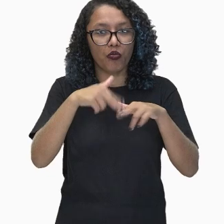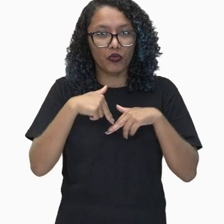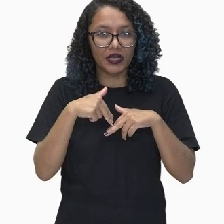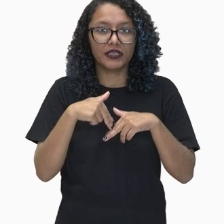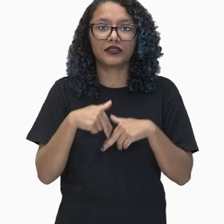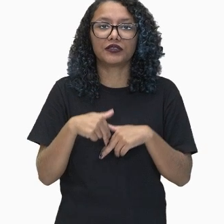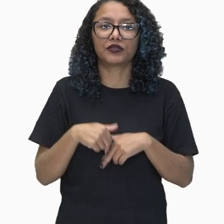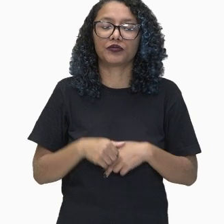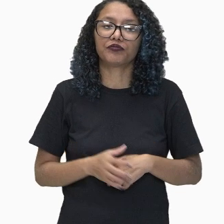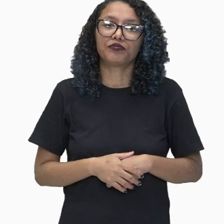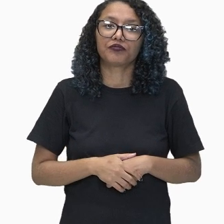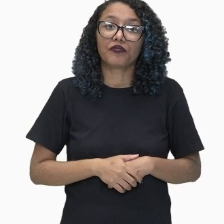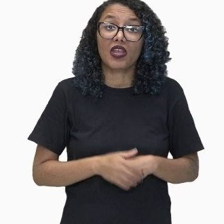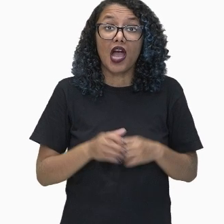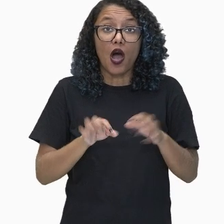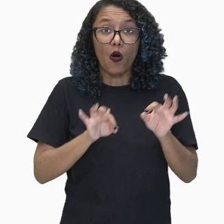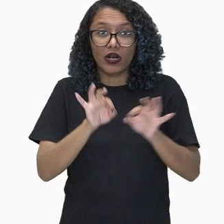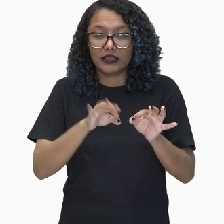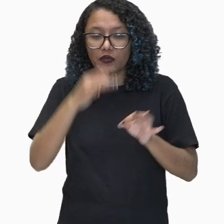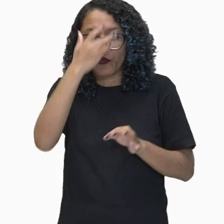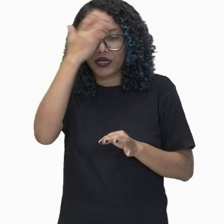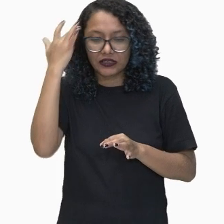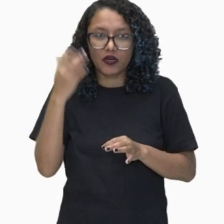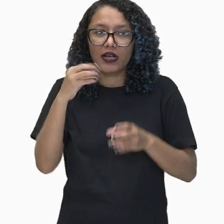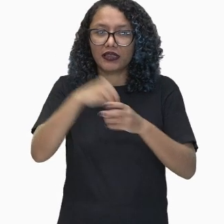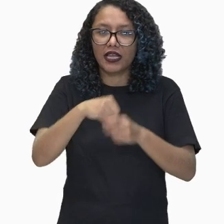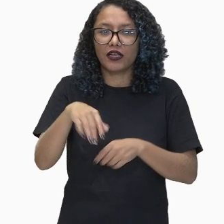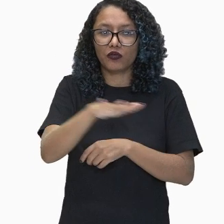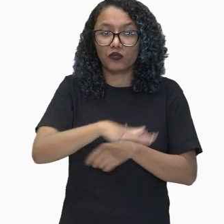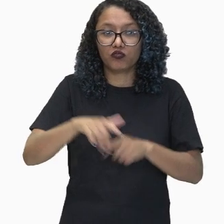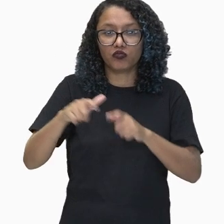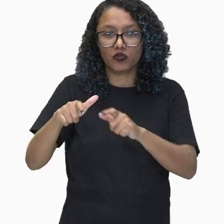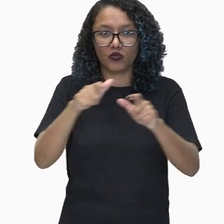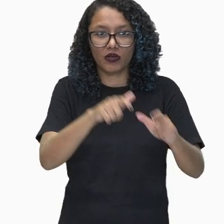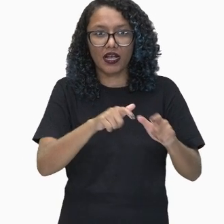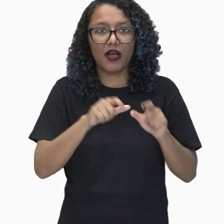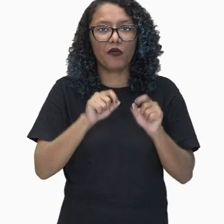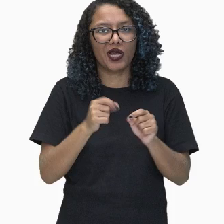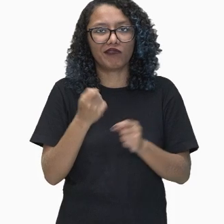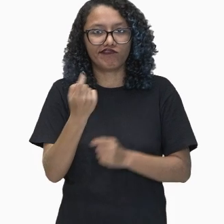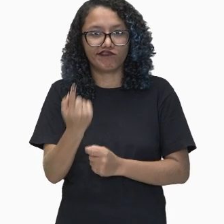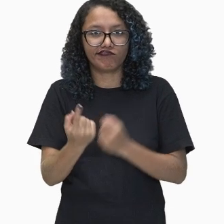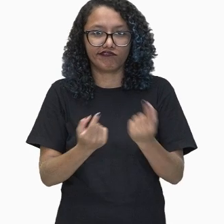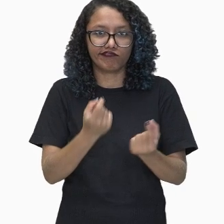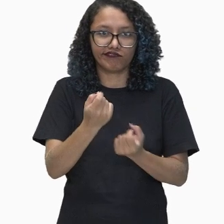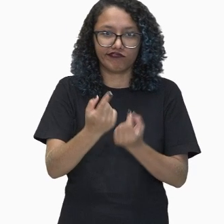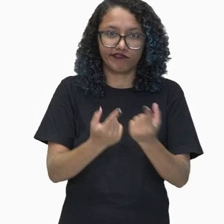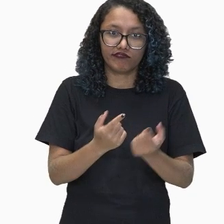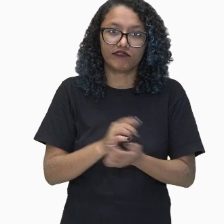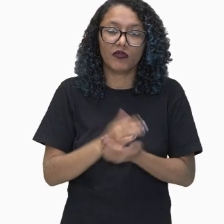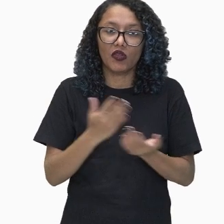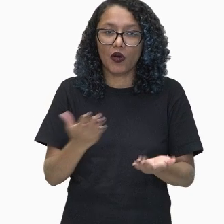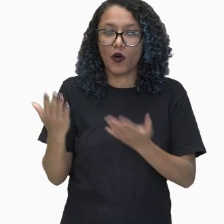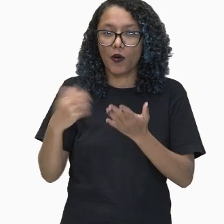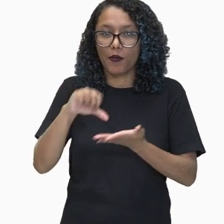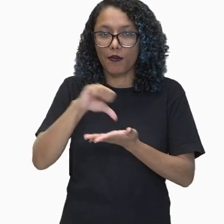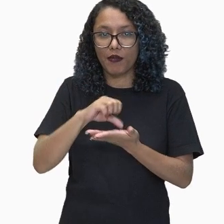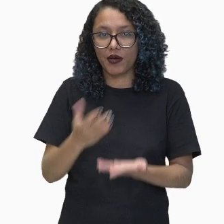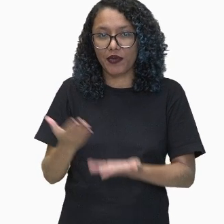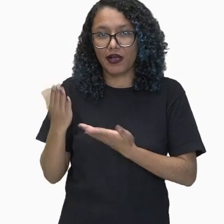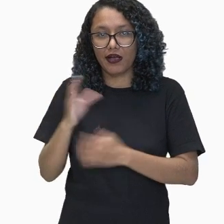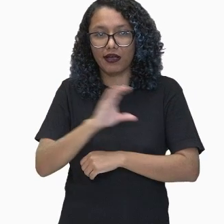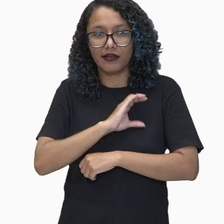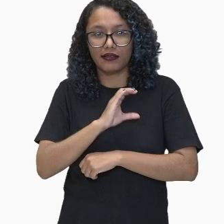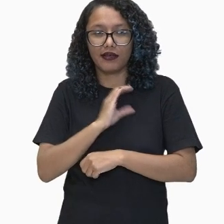na distribuição em seu território, cerca de 4 habitantes por quilômetro quadrado. Aí para vocês o mapa do